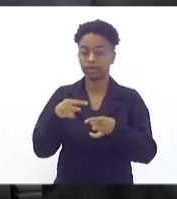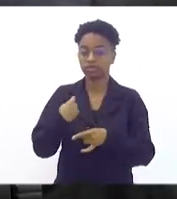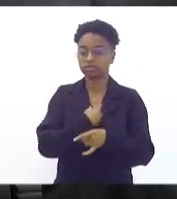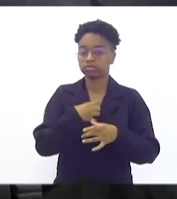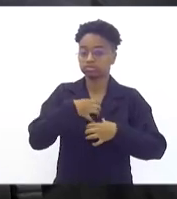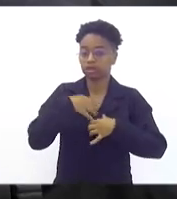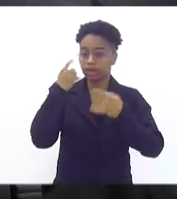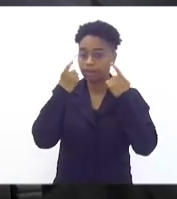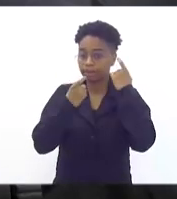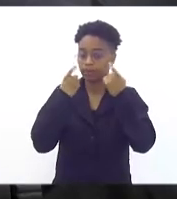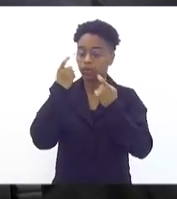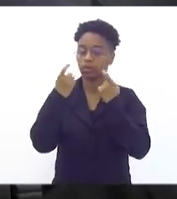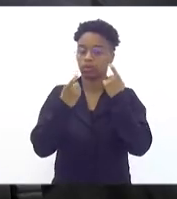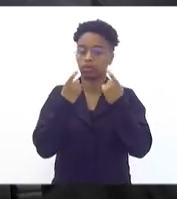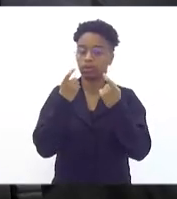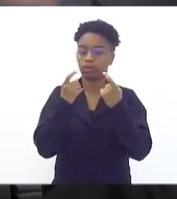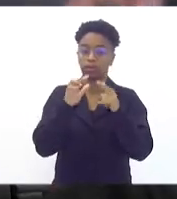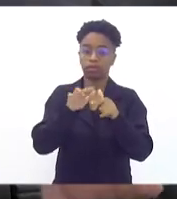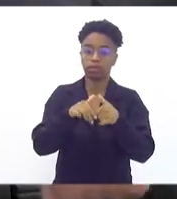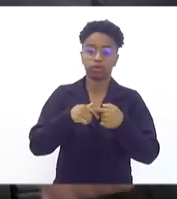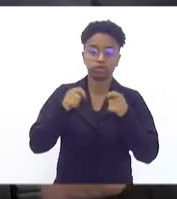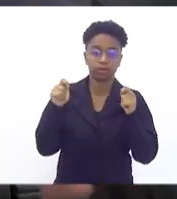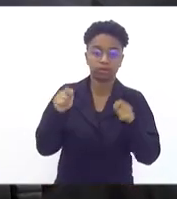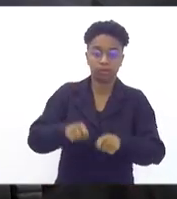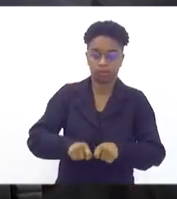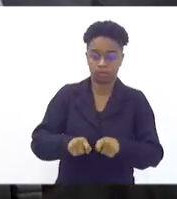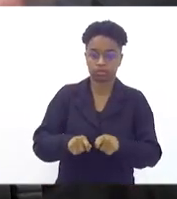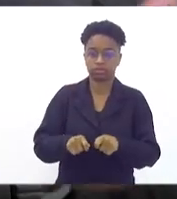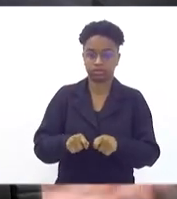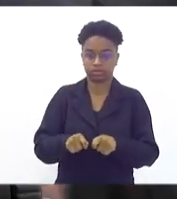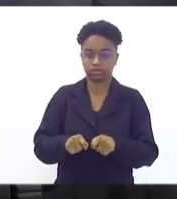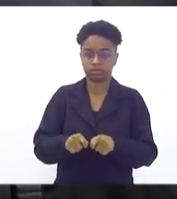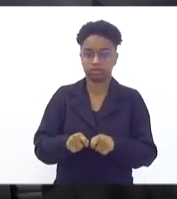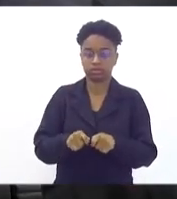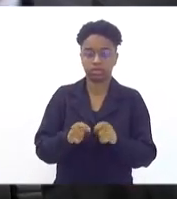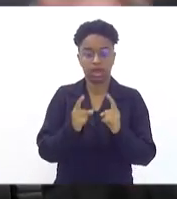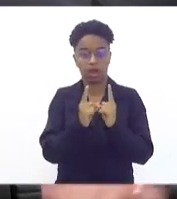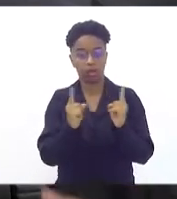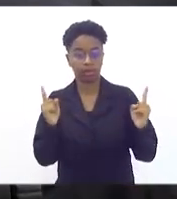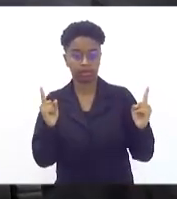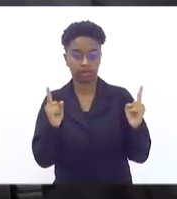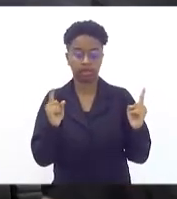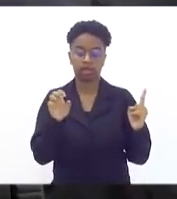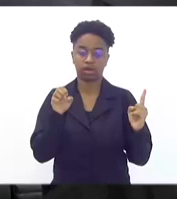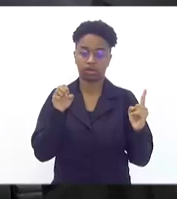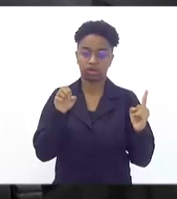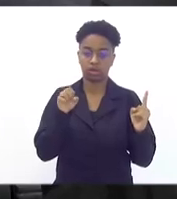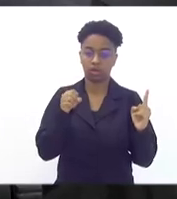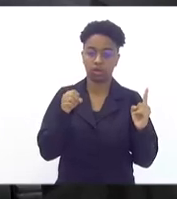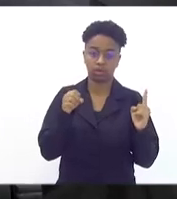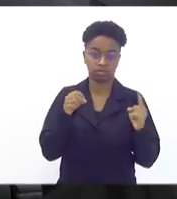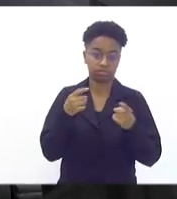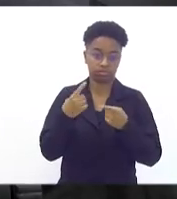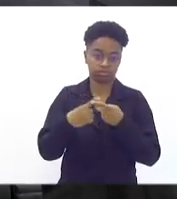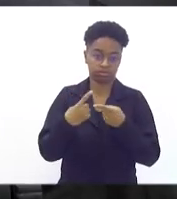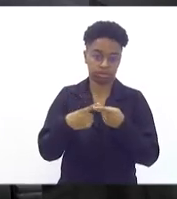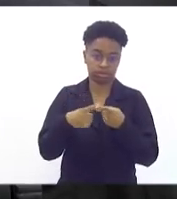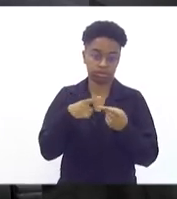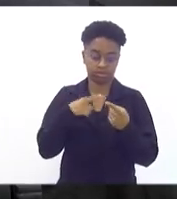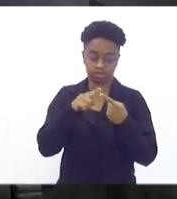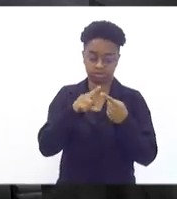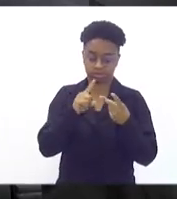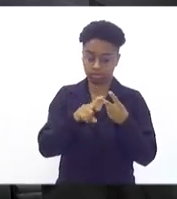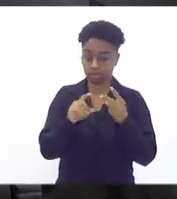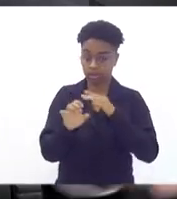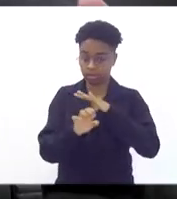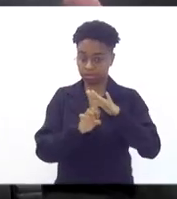de com essa possibilidade da prorrogação ou possibilidade de extensão com as duas concessionárias aqui